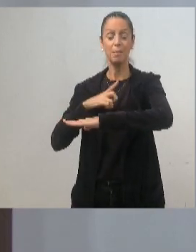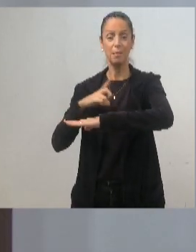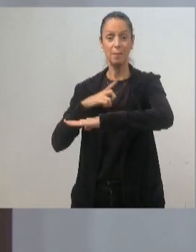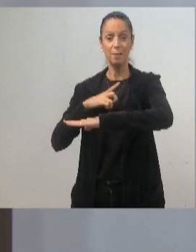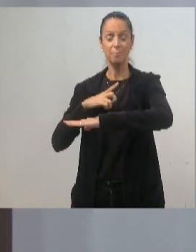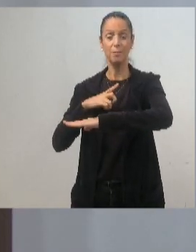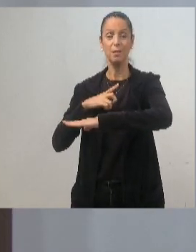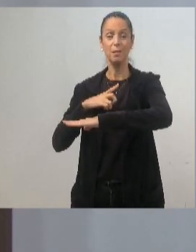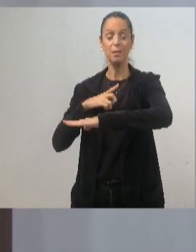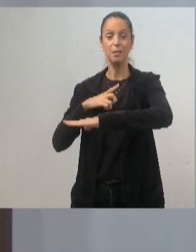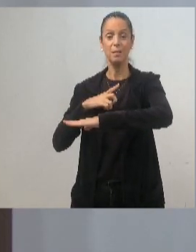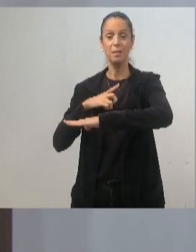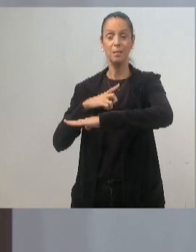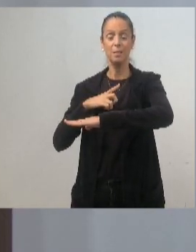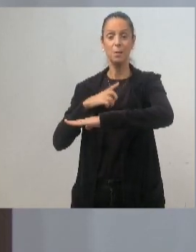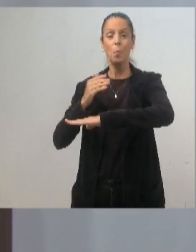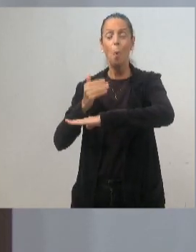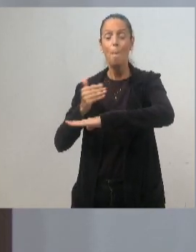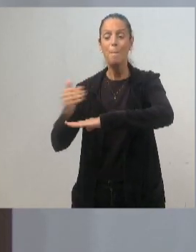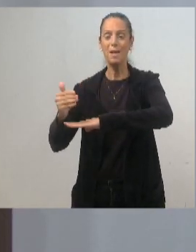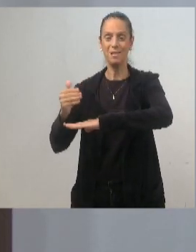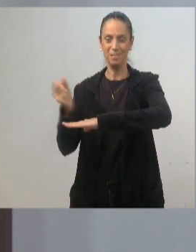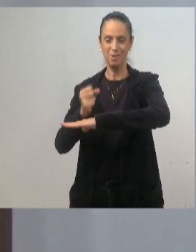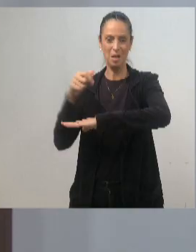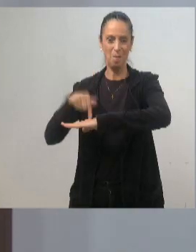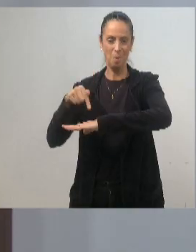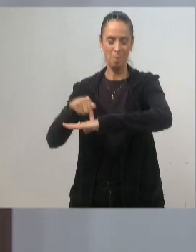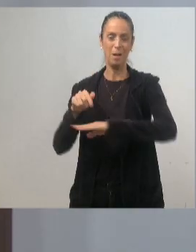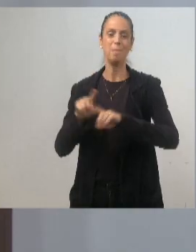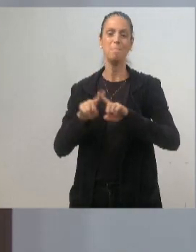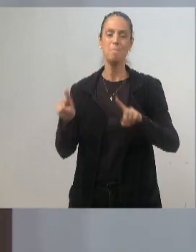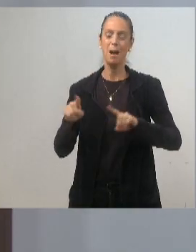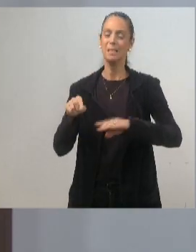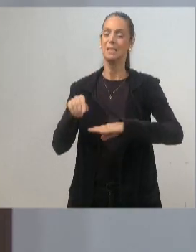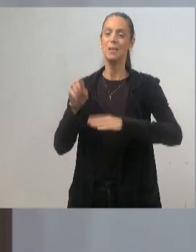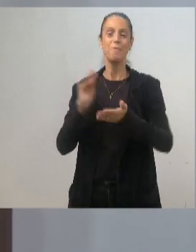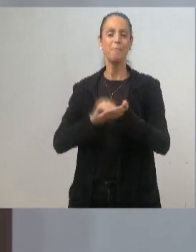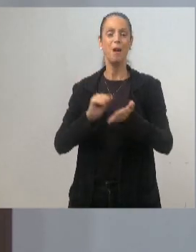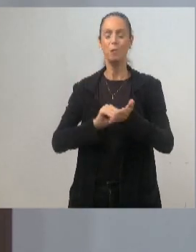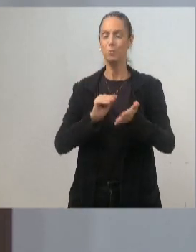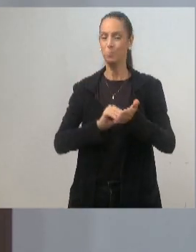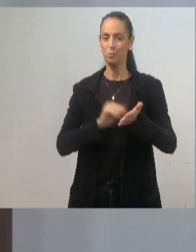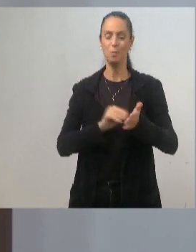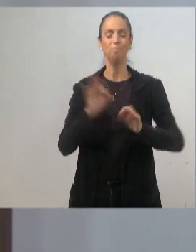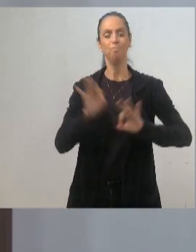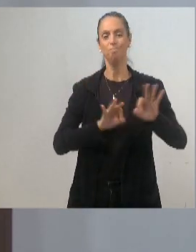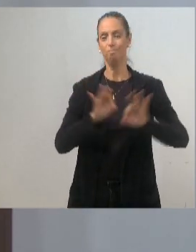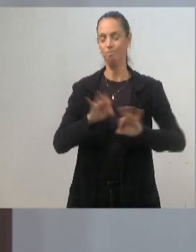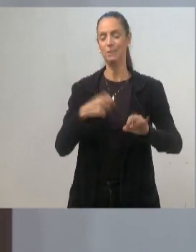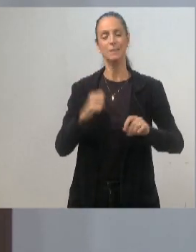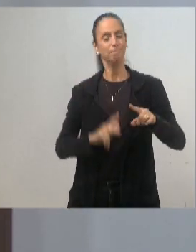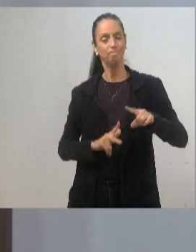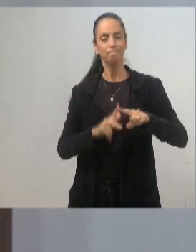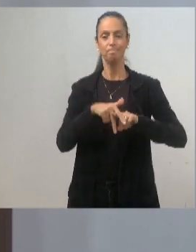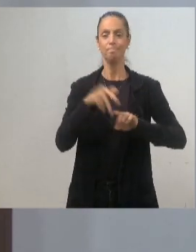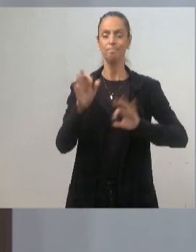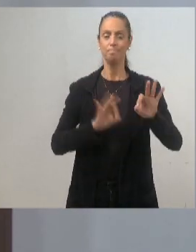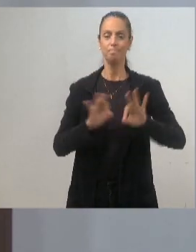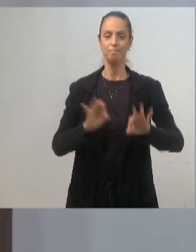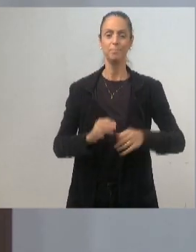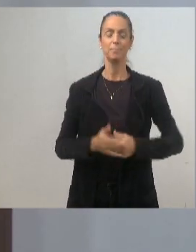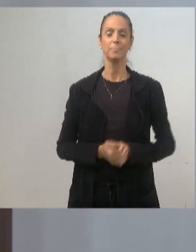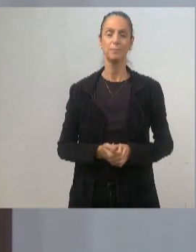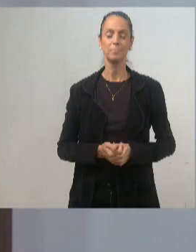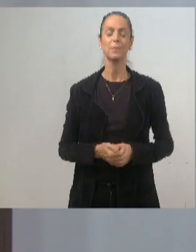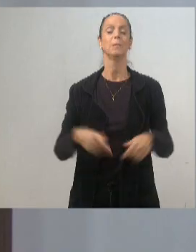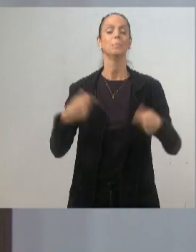se iniciaram e não foi feita uma intervenção adequada no espaço das cabeceiras da ponte que lá se encontra, precisando de uma reforma. Então, é